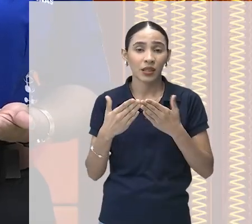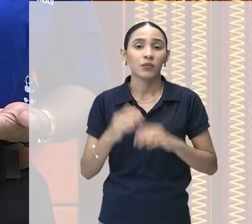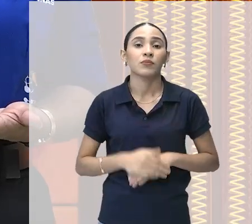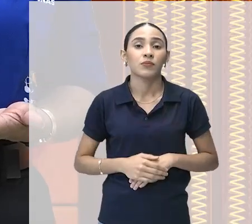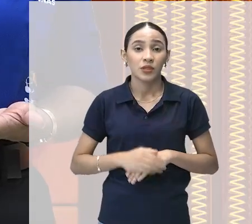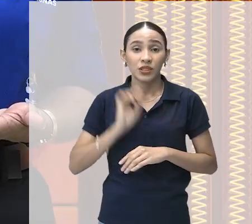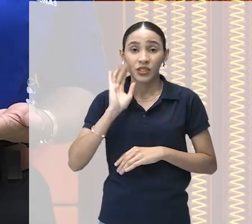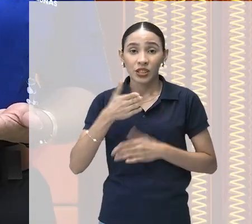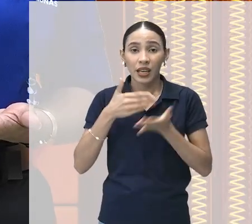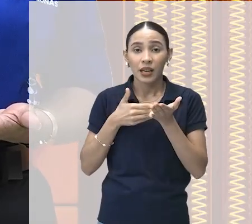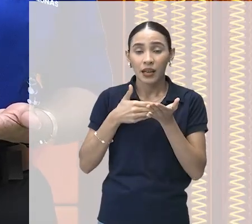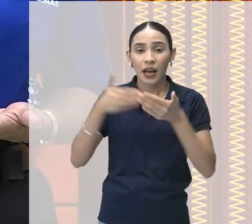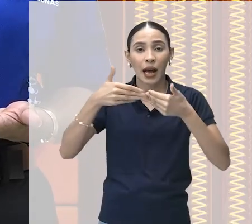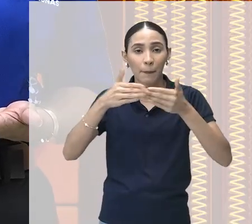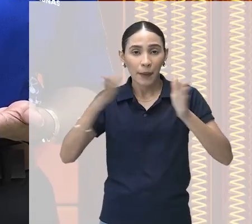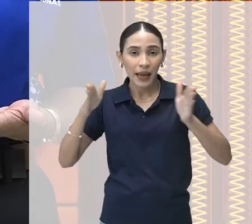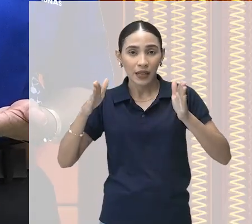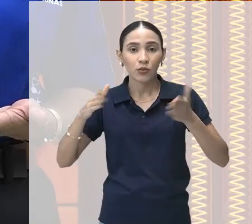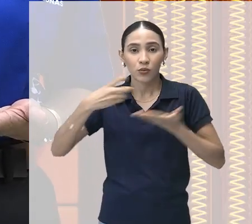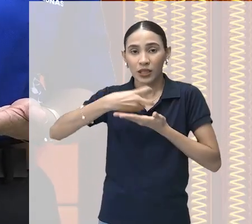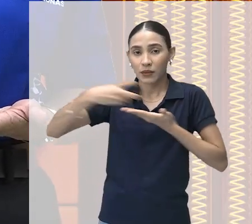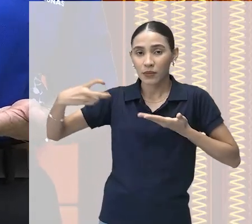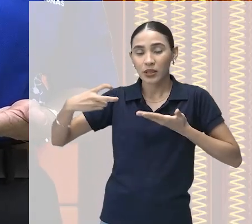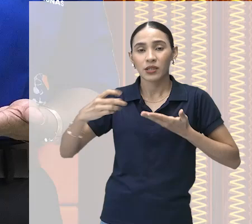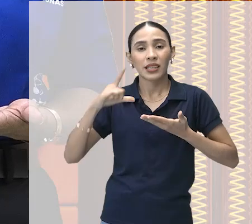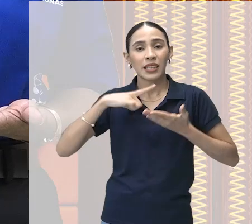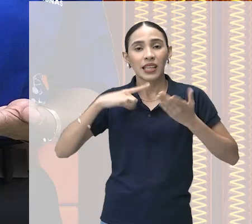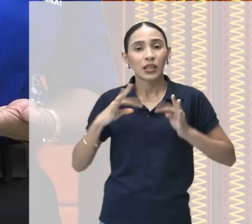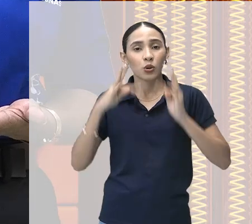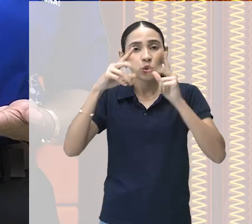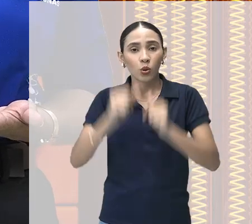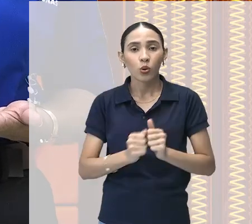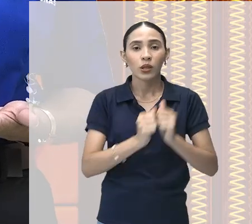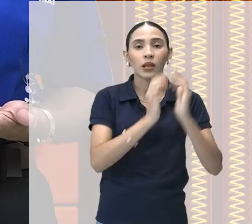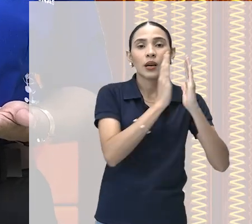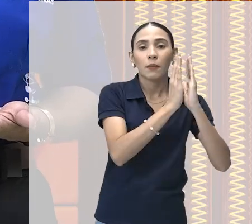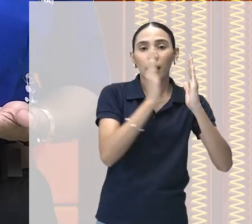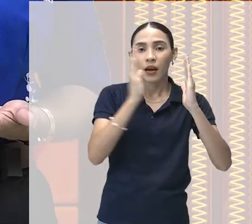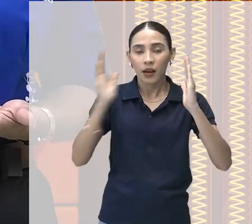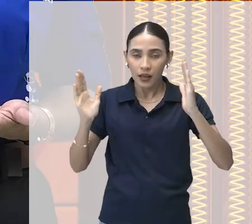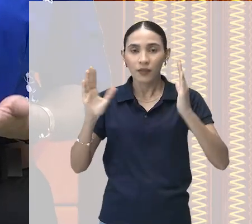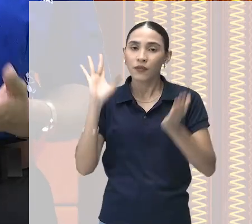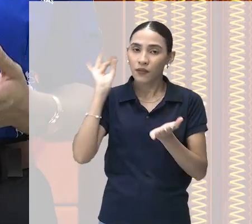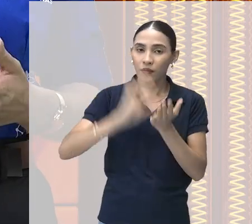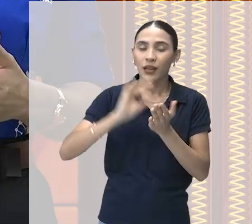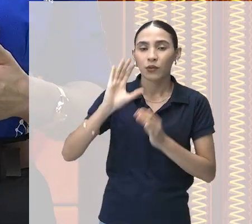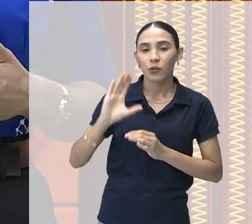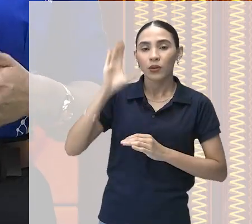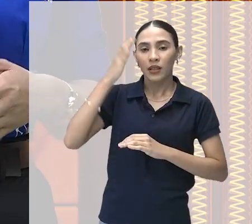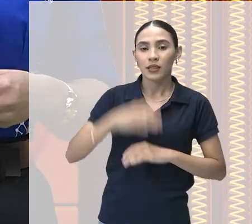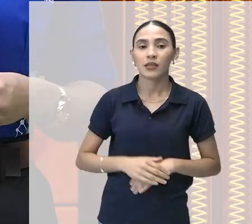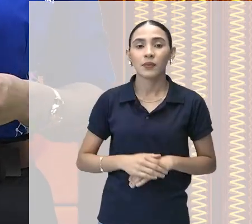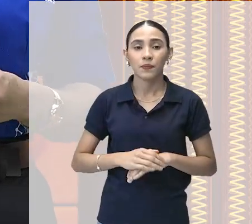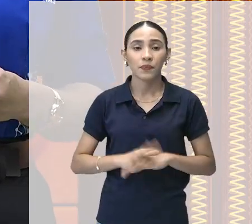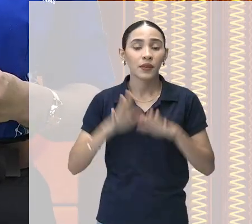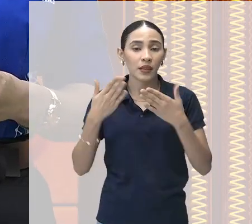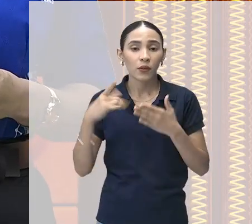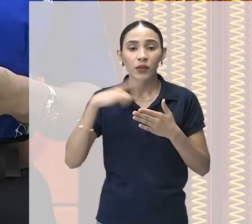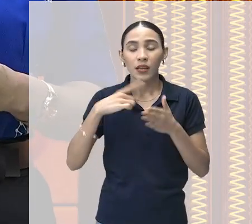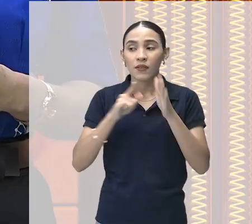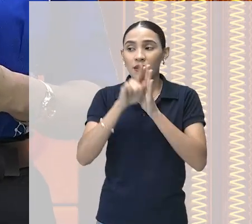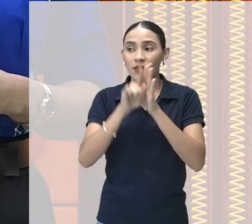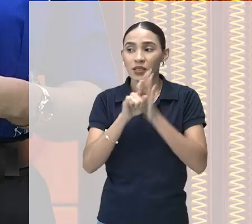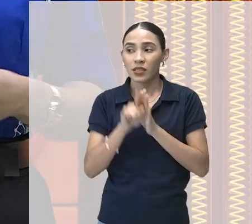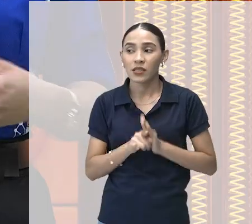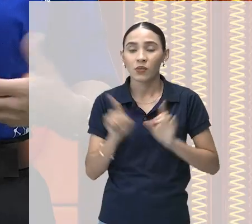vez instaurado esse processo de impeachment, tem todas essas etapas para que ele, de fato, aconteça. Então, houve a